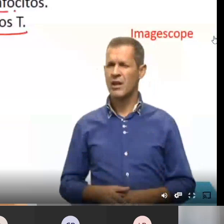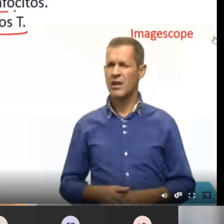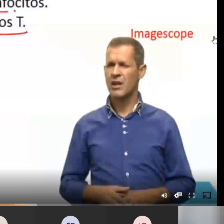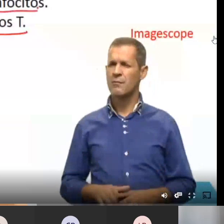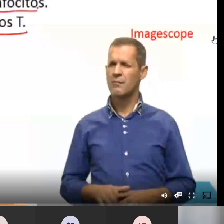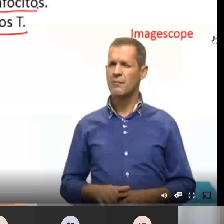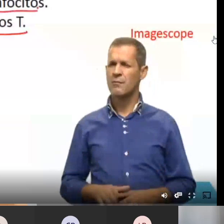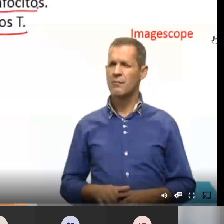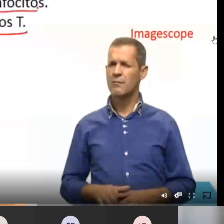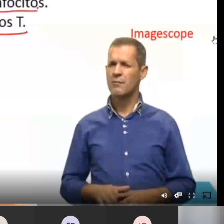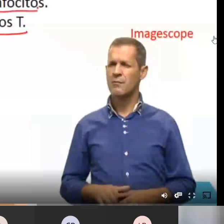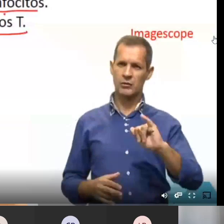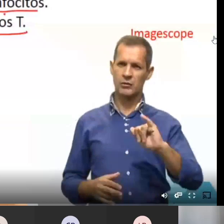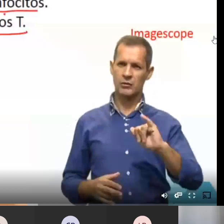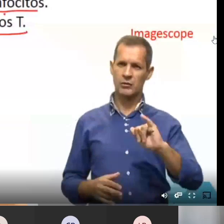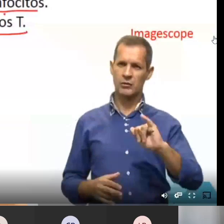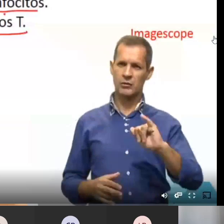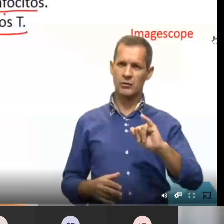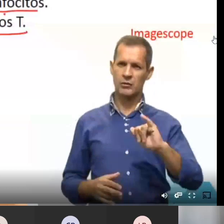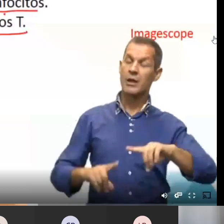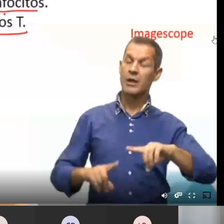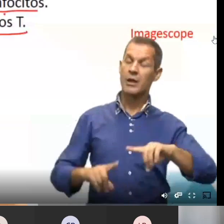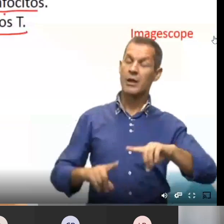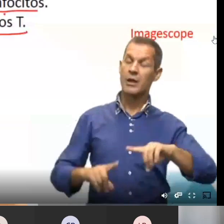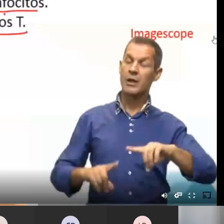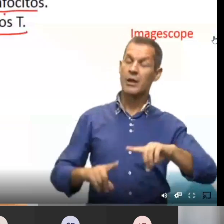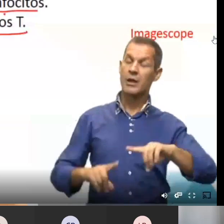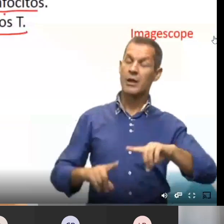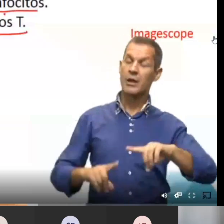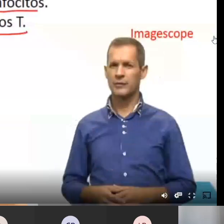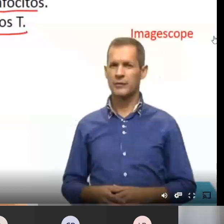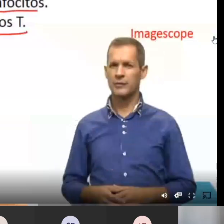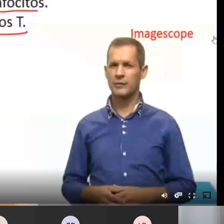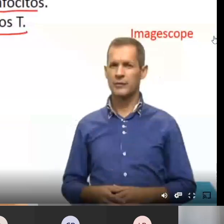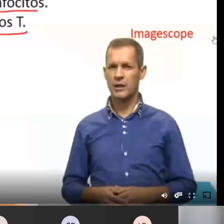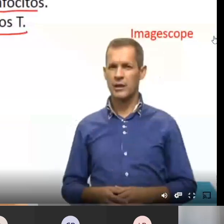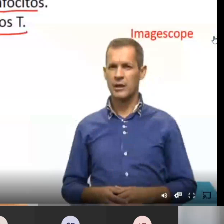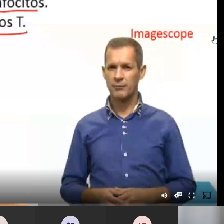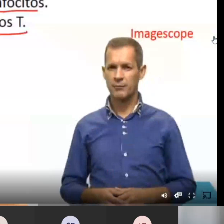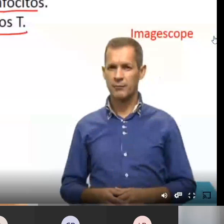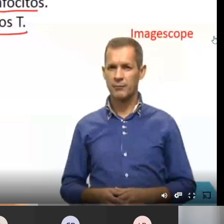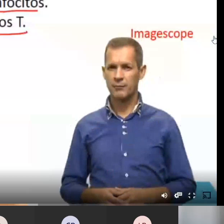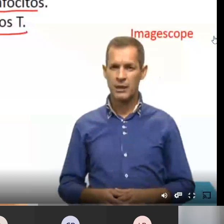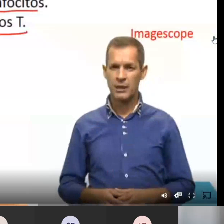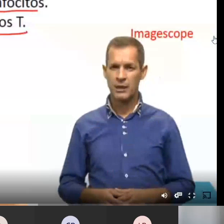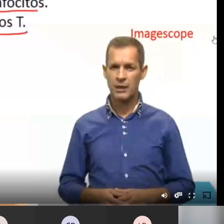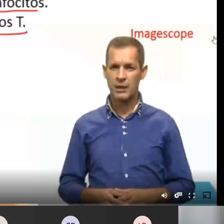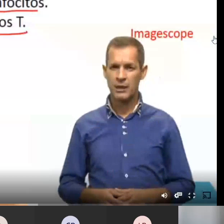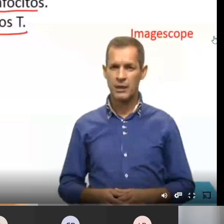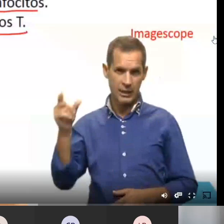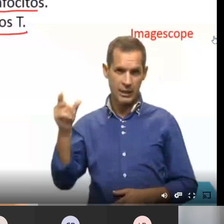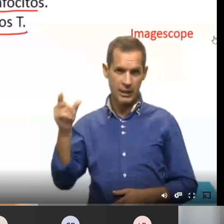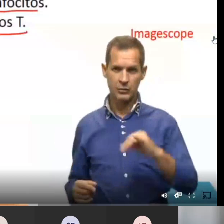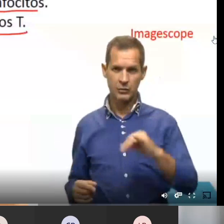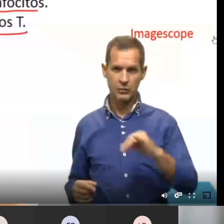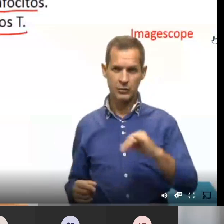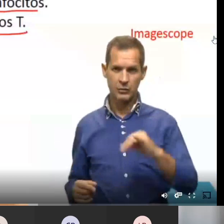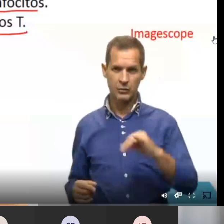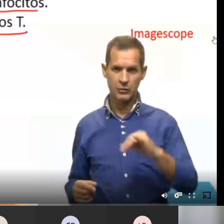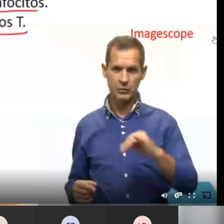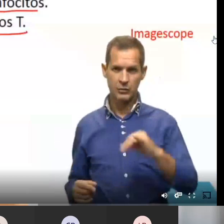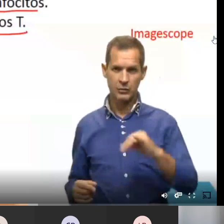de linfócitos, que é a região medular do timo. E nessa região vai ser